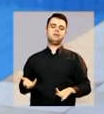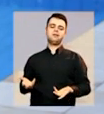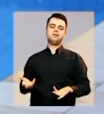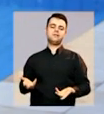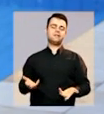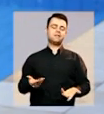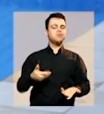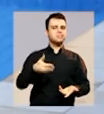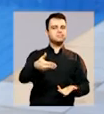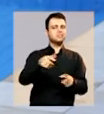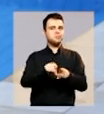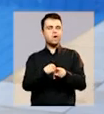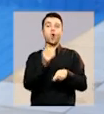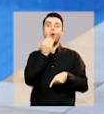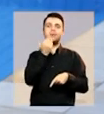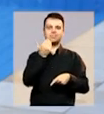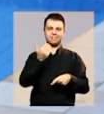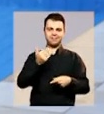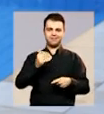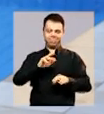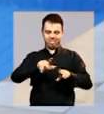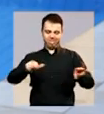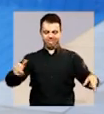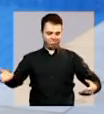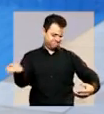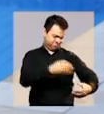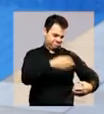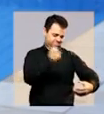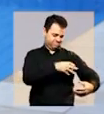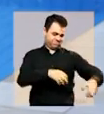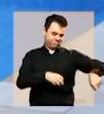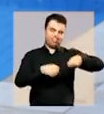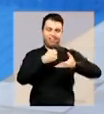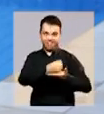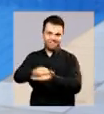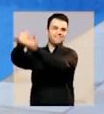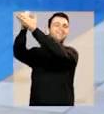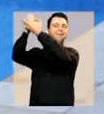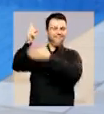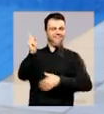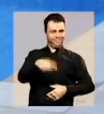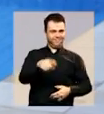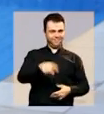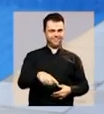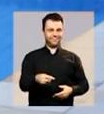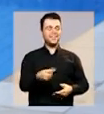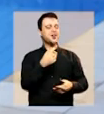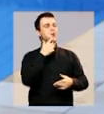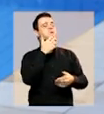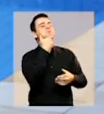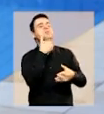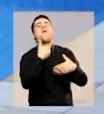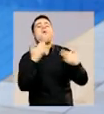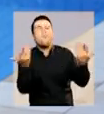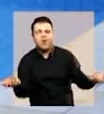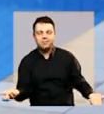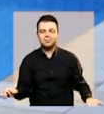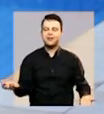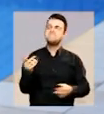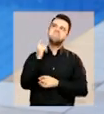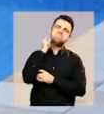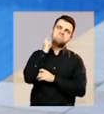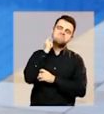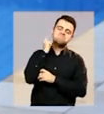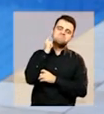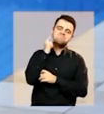eu vou voltar também com comida para eles. Na bagagem. E que comida? Eu acho que eu vou